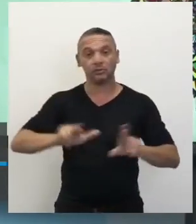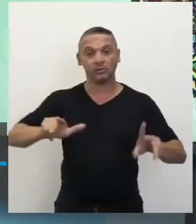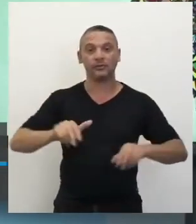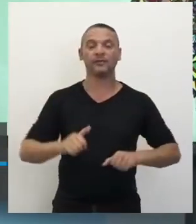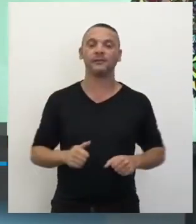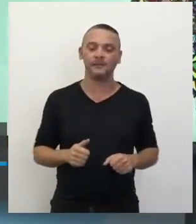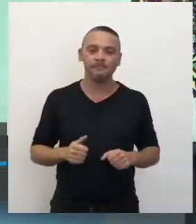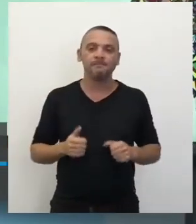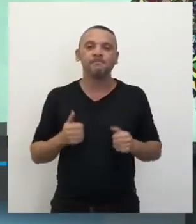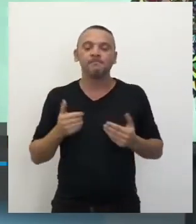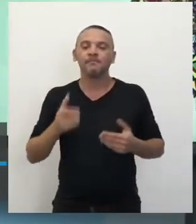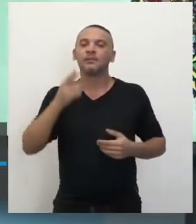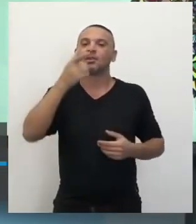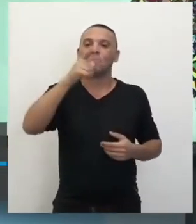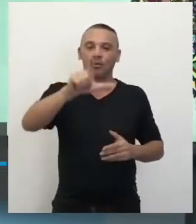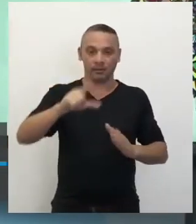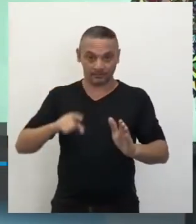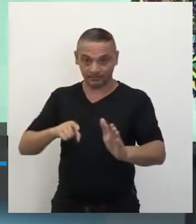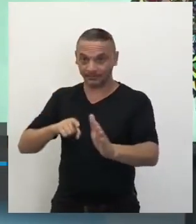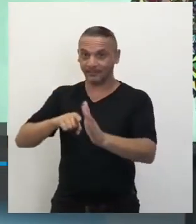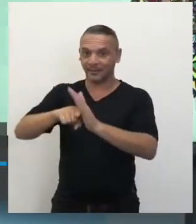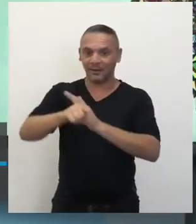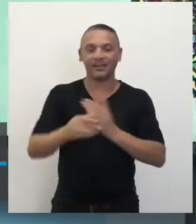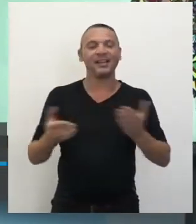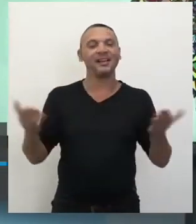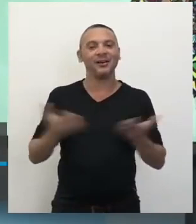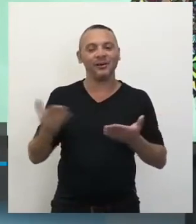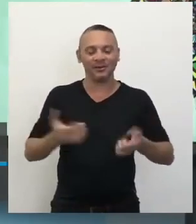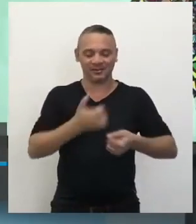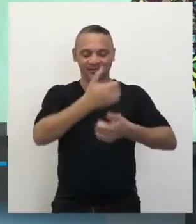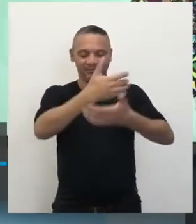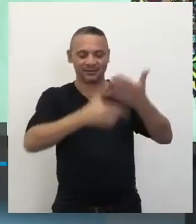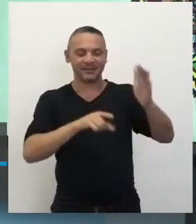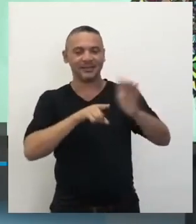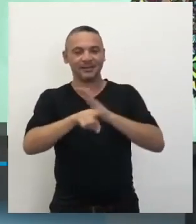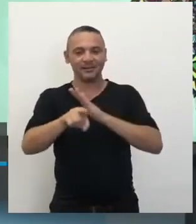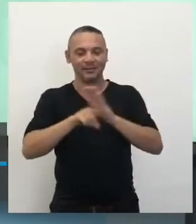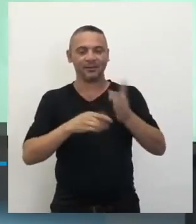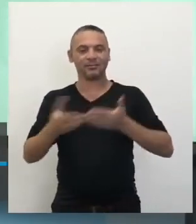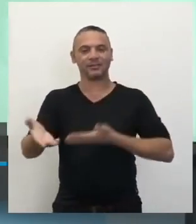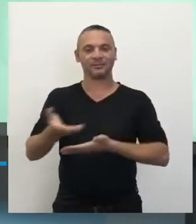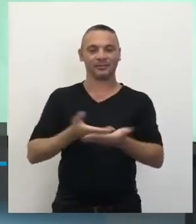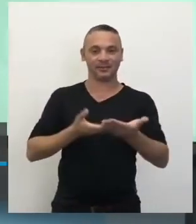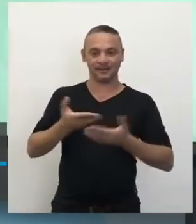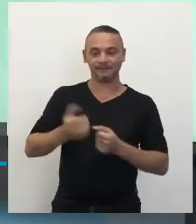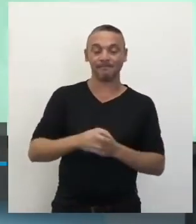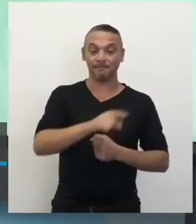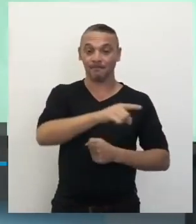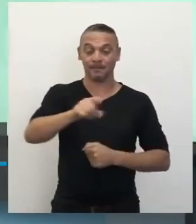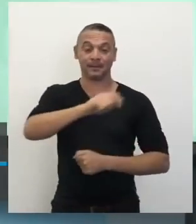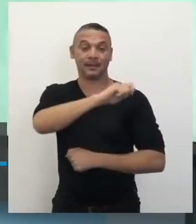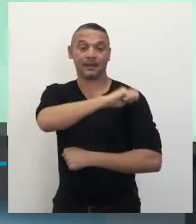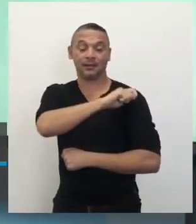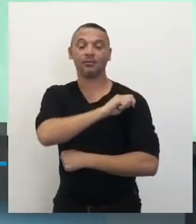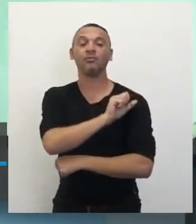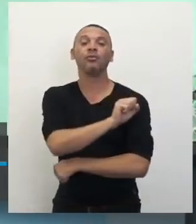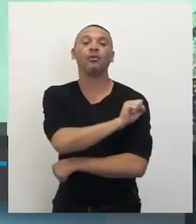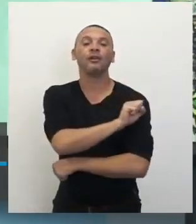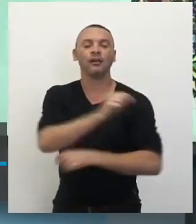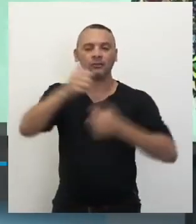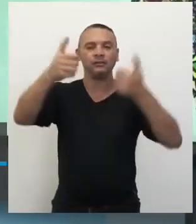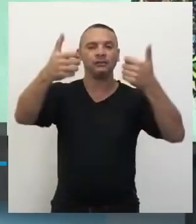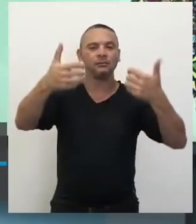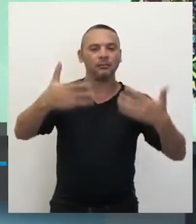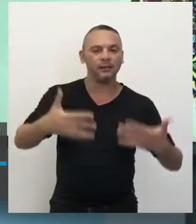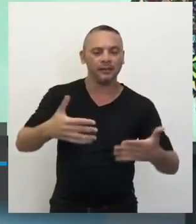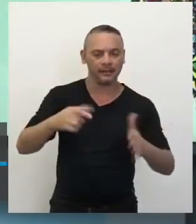contexto aí, tem outra pergunta, porque hoje o momento é este, argumentos. Então, para que os alunos do 8º ano falem aí, eu